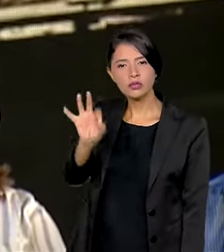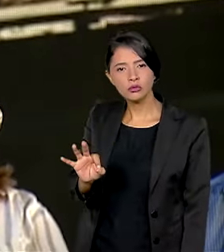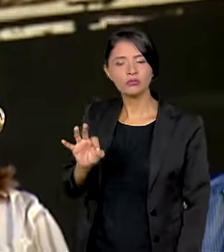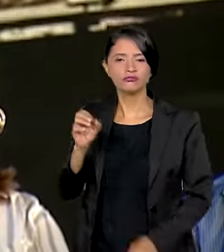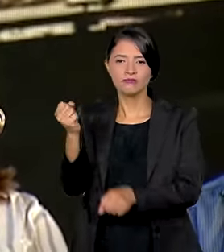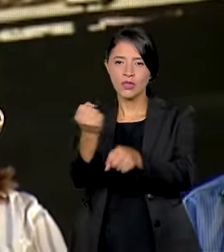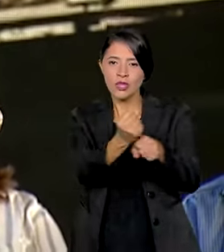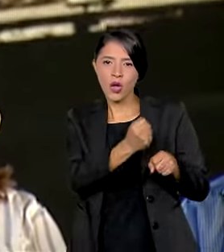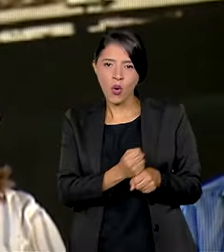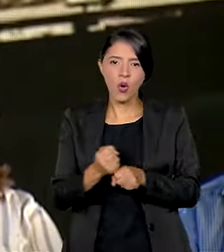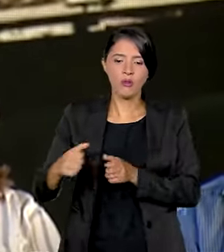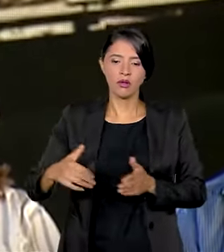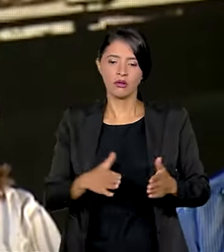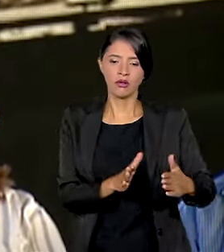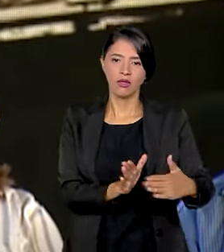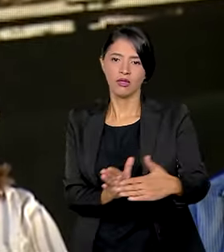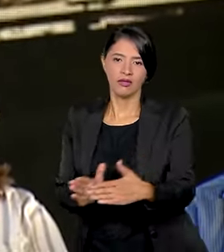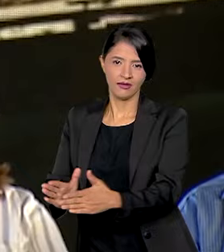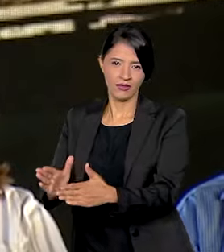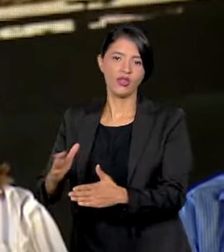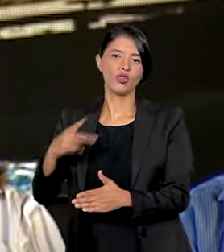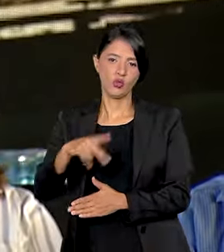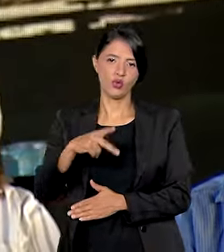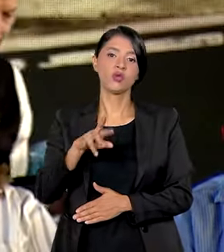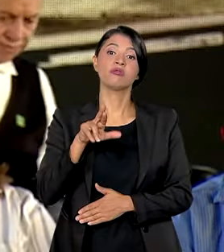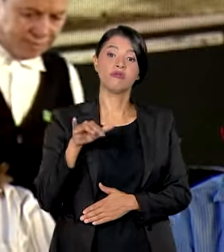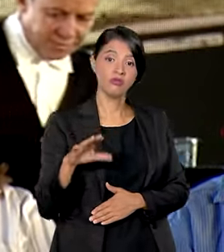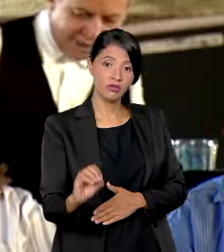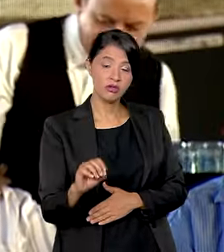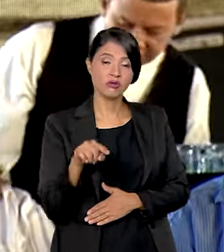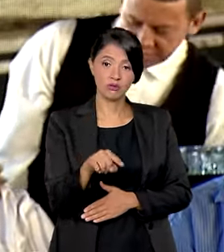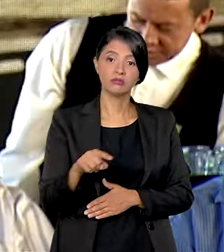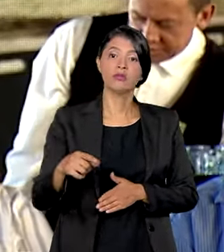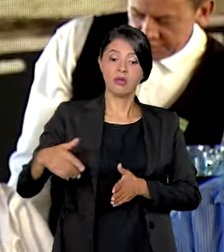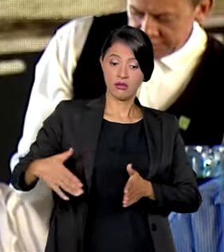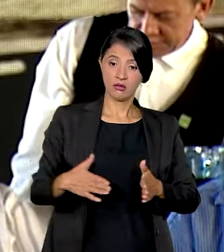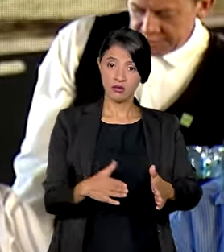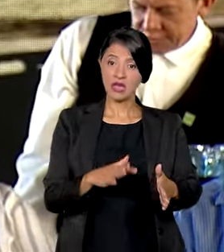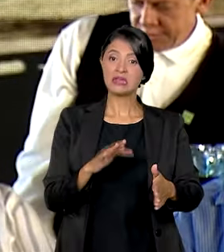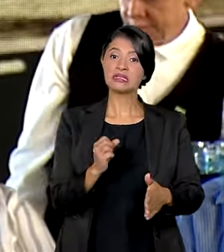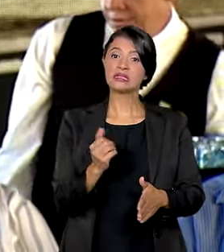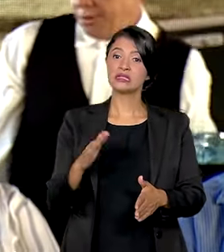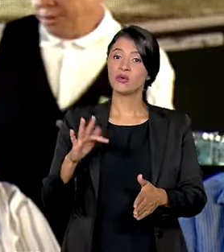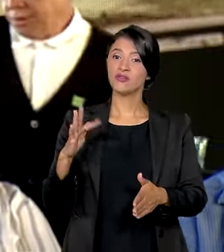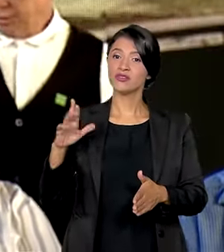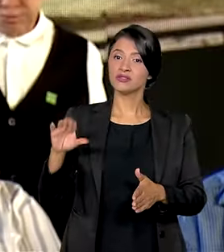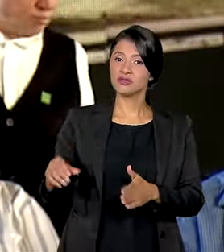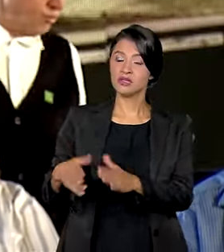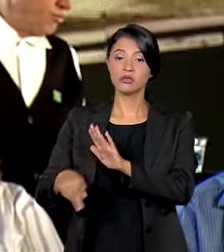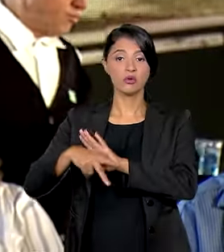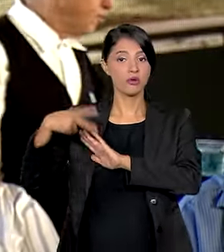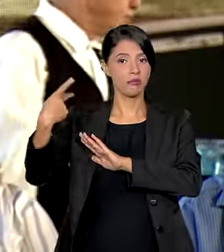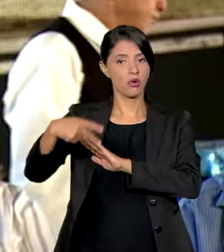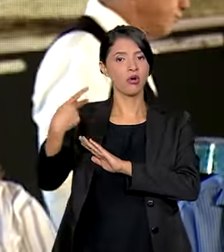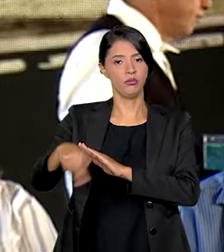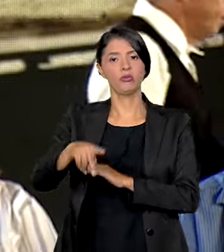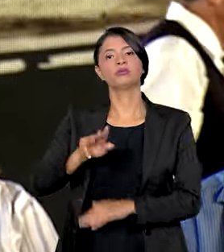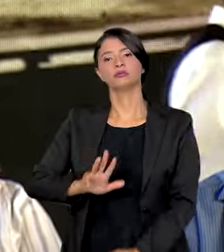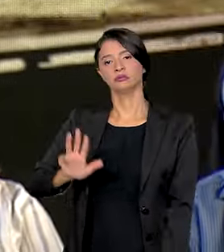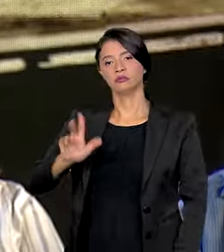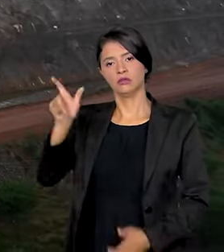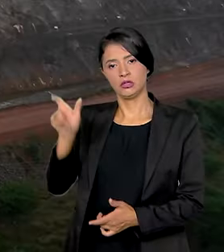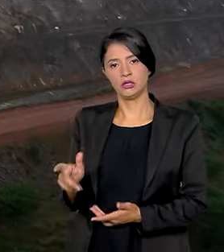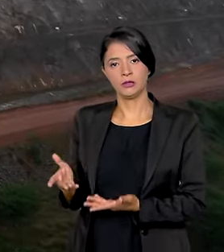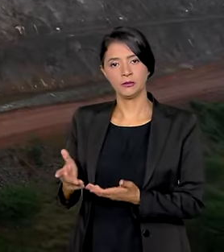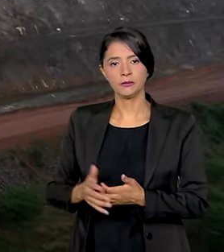90% nas obras de transposição do São Francisco. A transposição de São Francisco é um legado do presidente